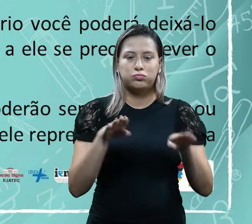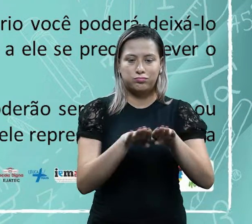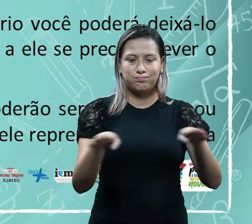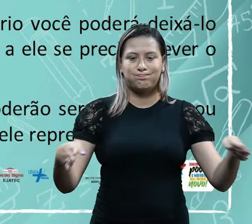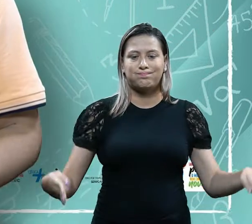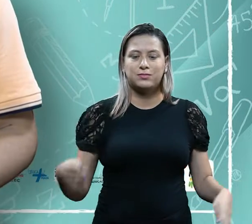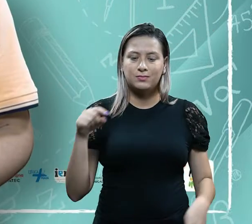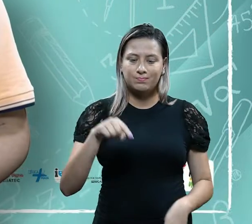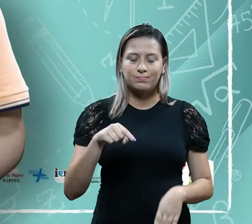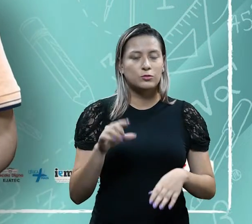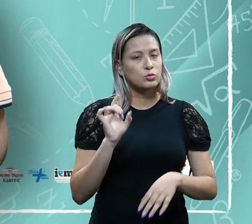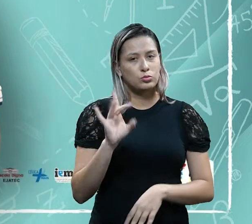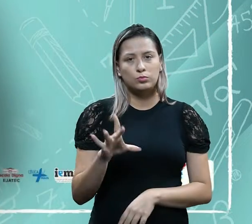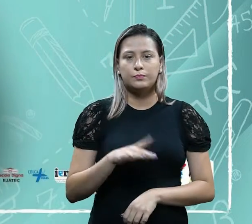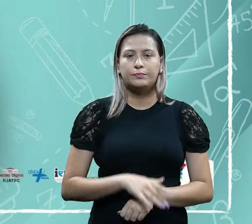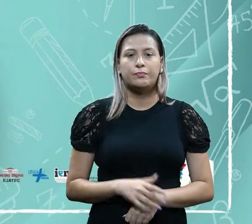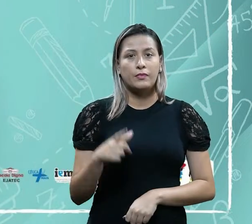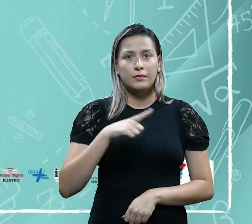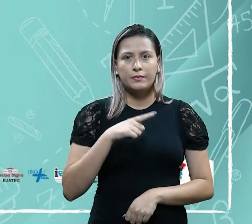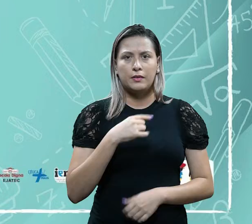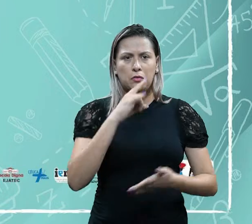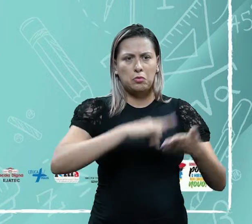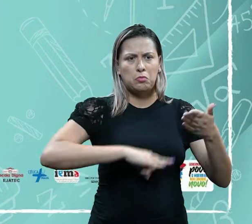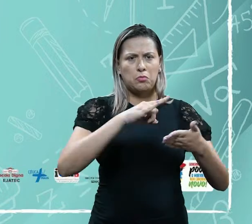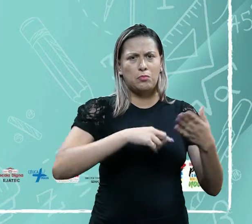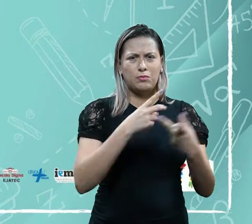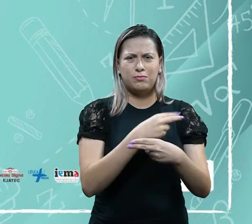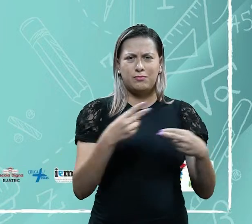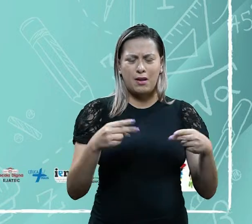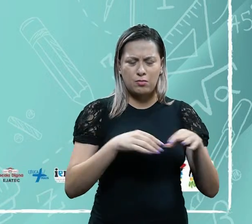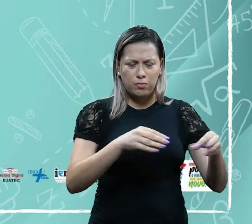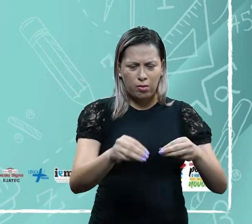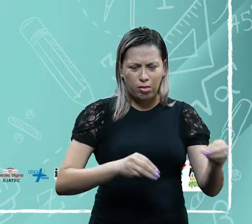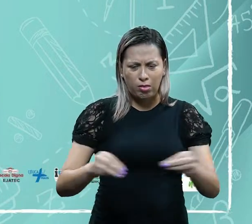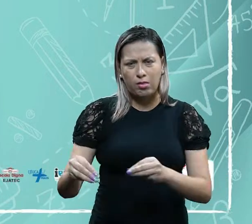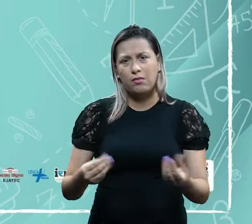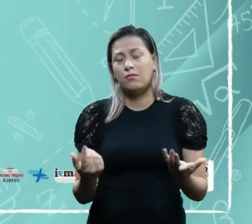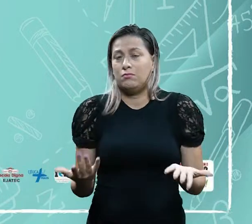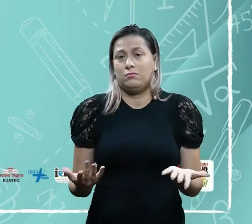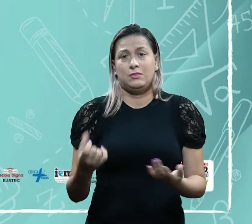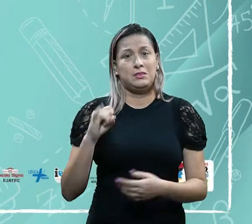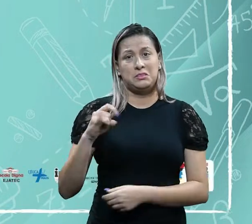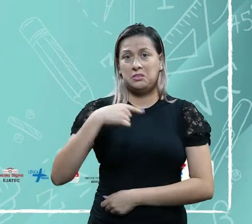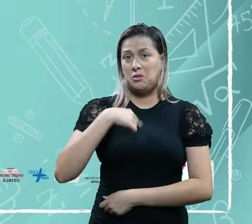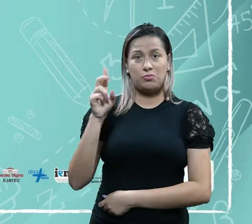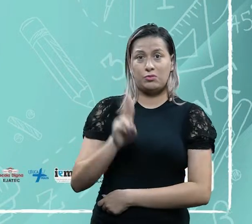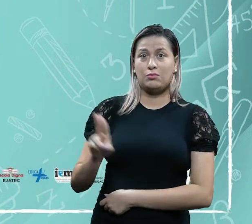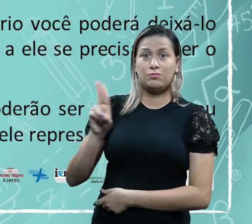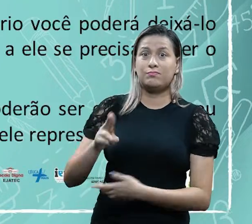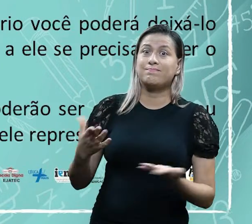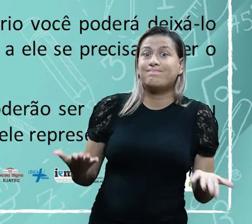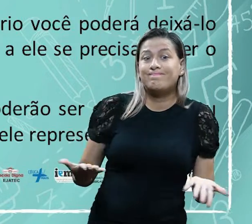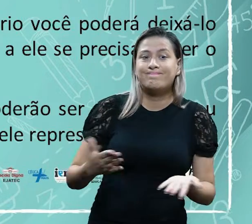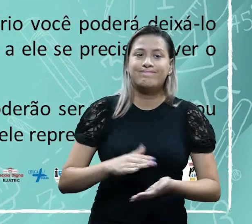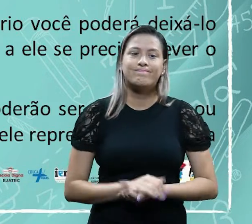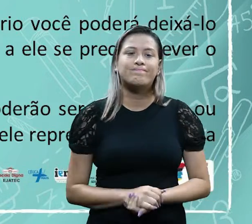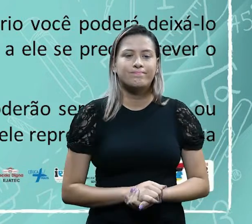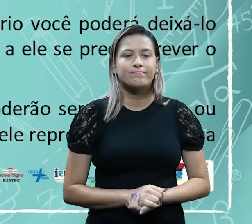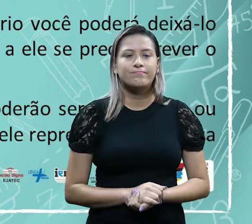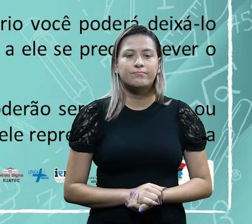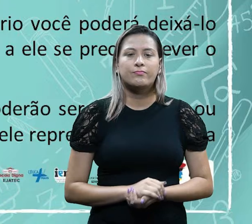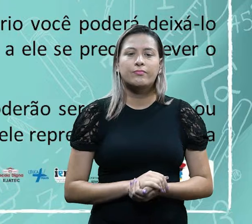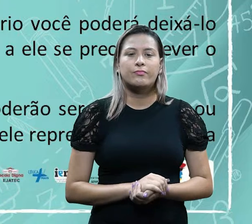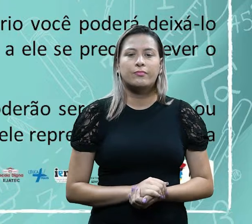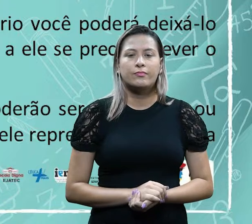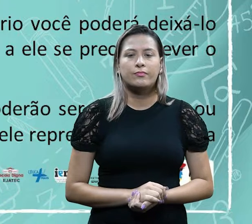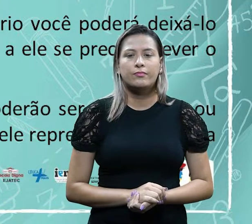de trabalho. Eu não tenho por que ter N documentos na minha mesa de trabalho se eu não estou, de fato, utilizando esses documentos. E